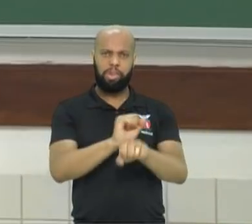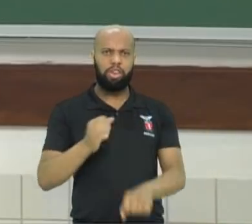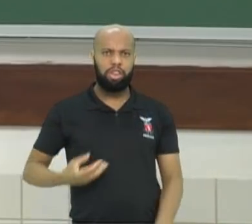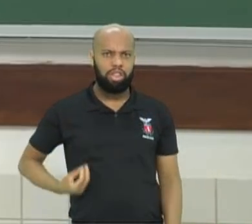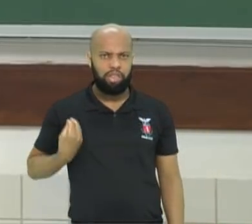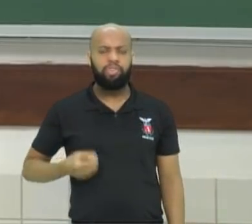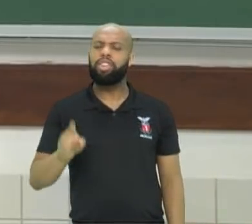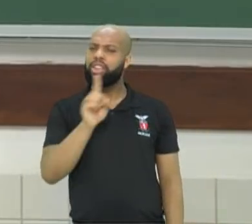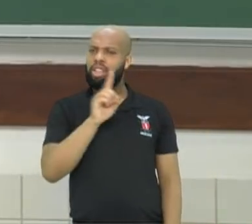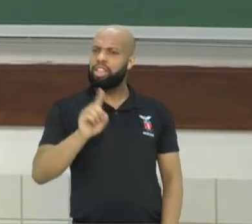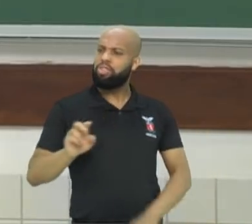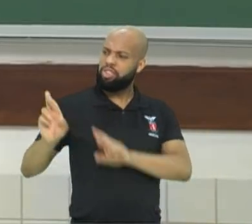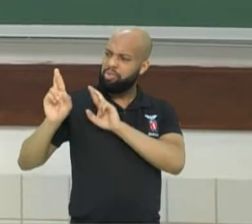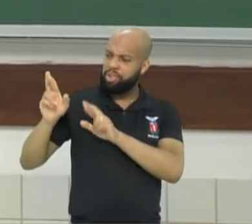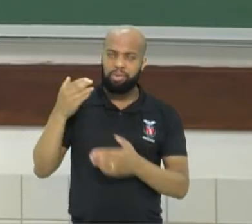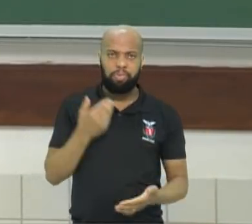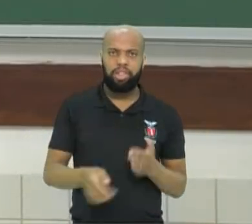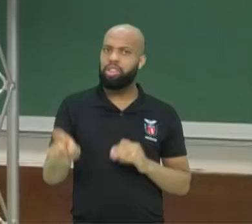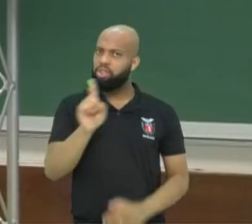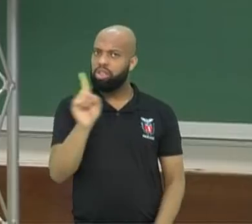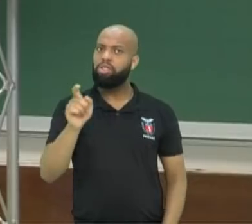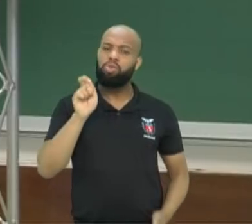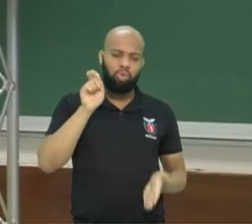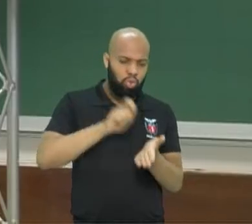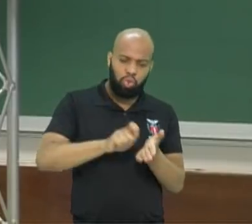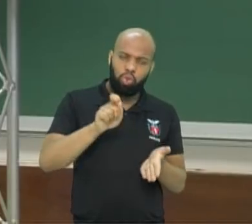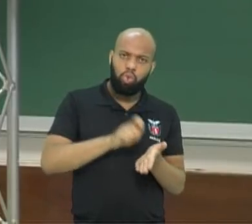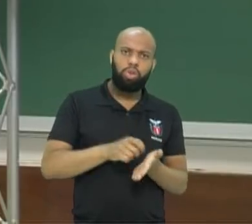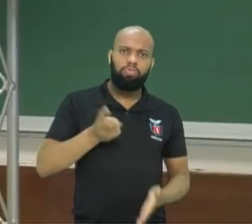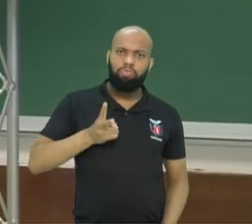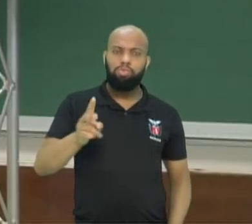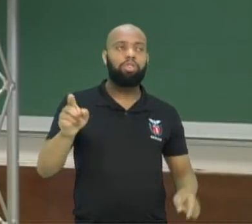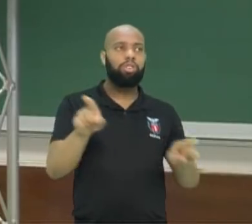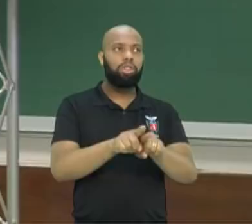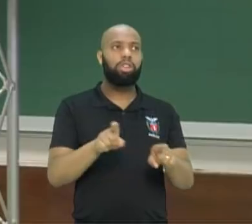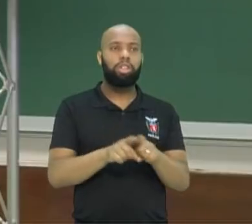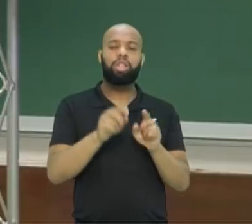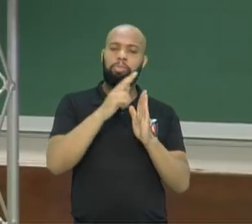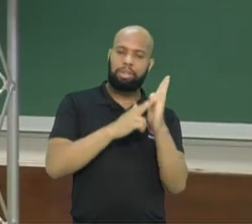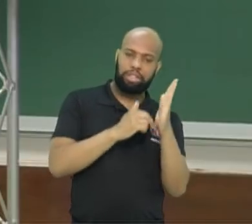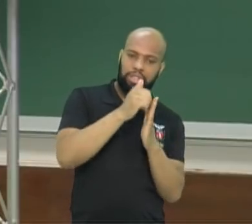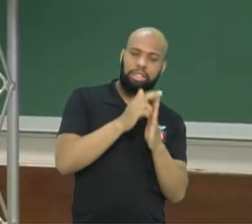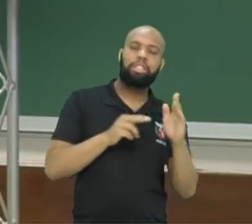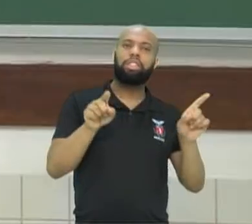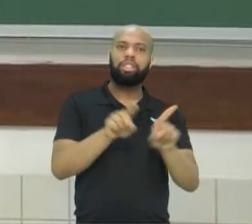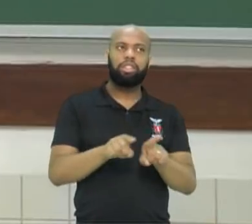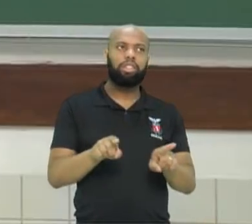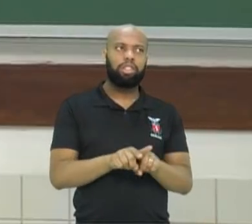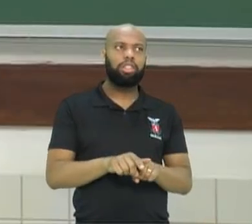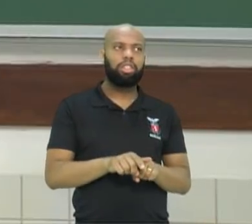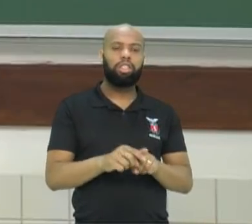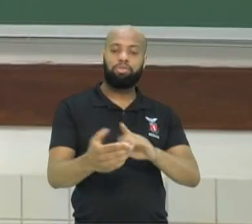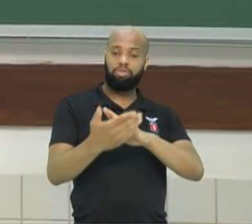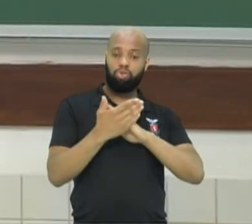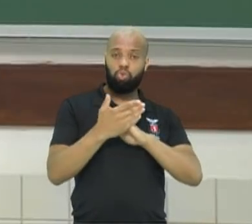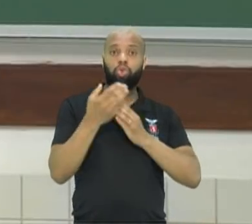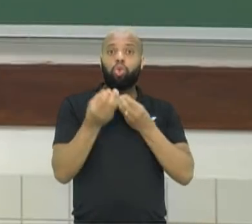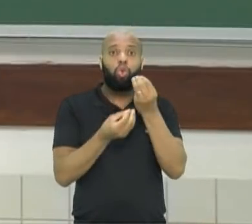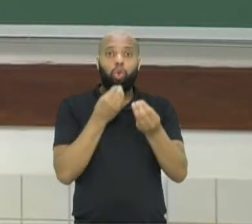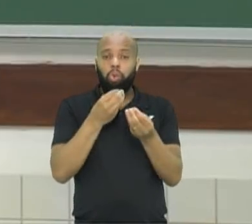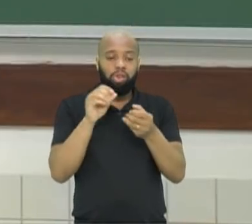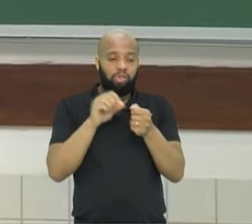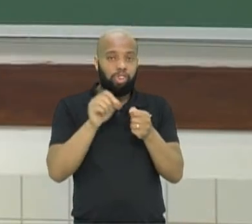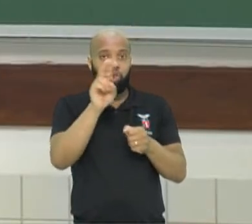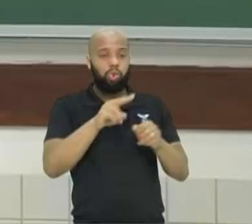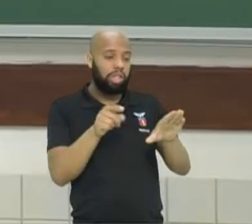perdeu a esperança. Ela continuou a escrever e até mesmo pintar com a ajuda dos pés,